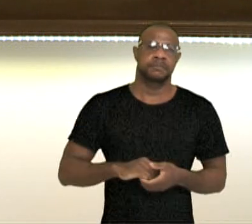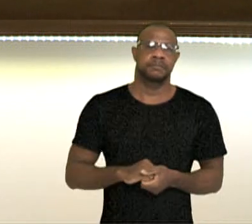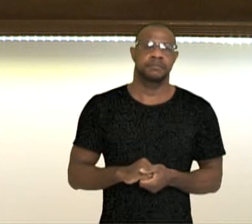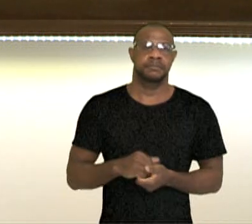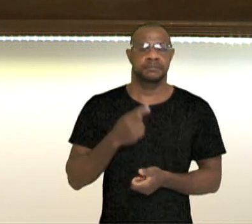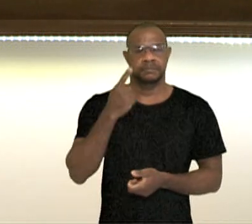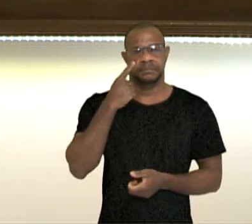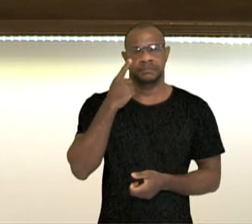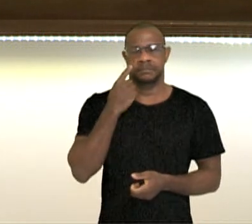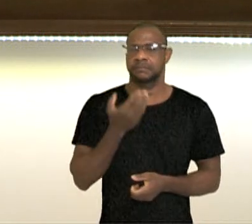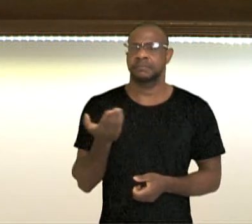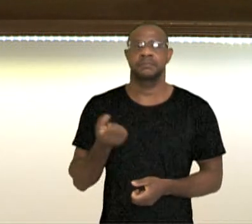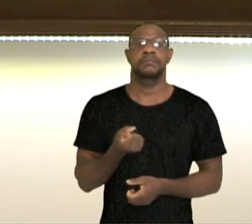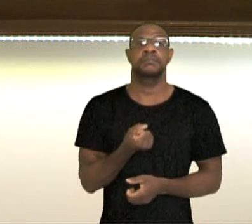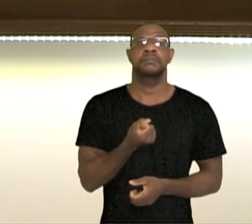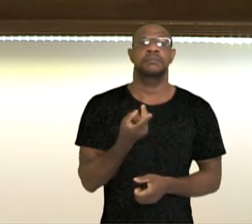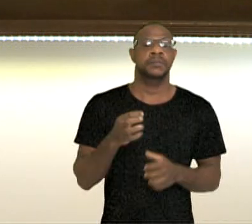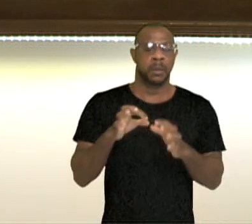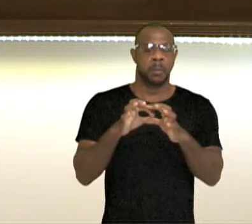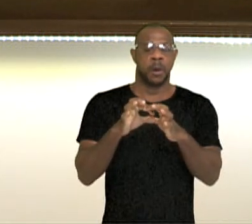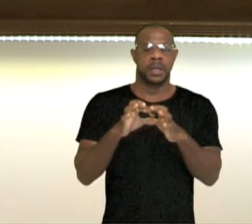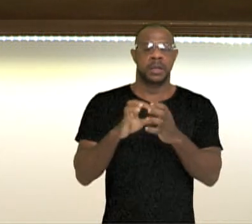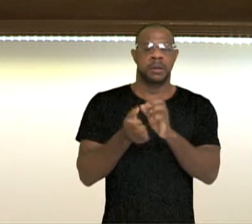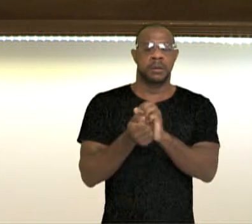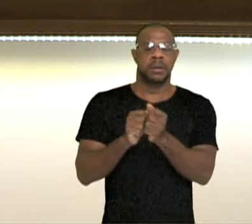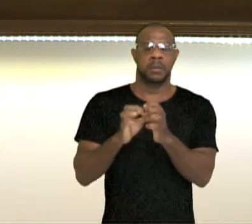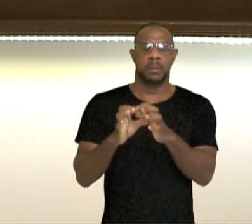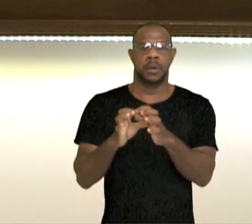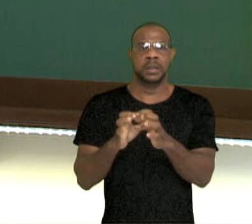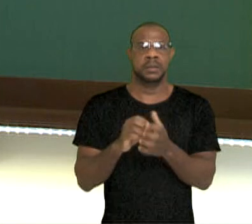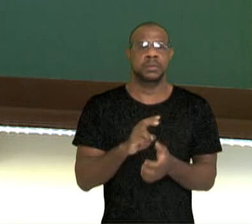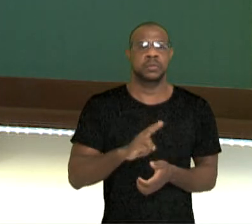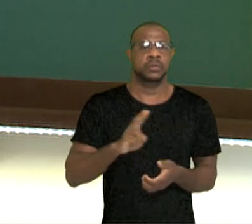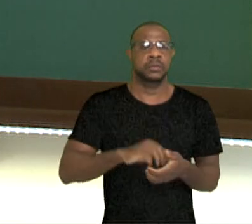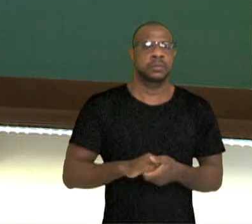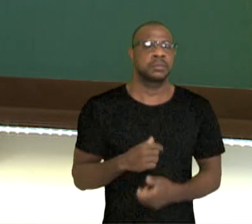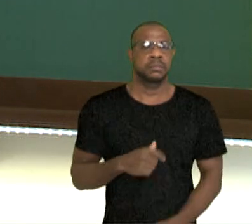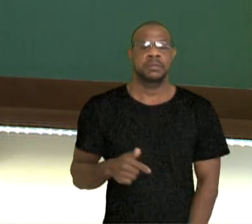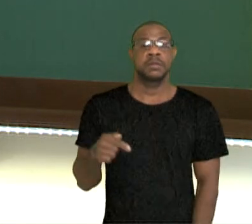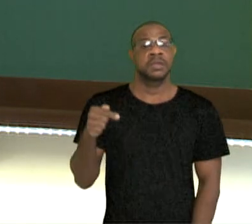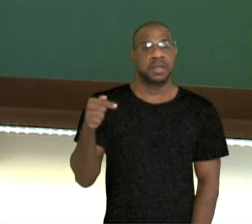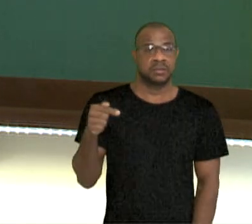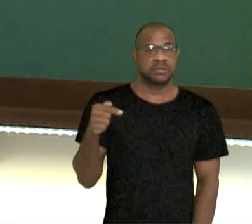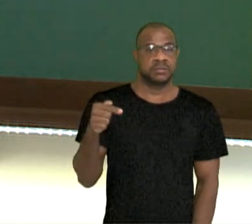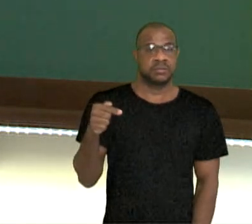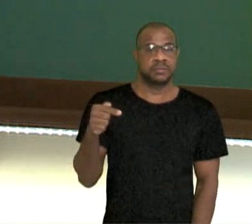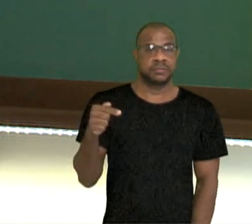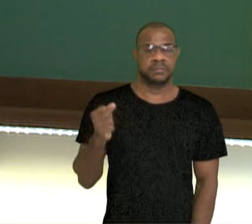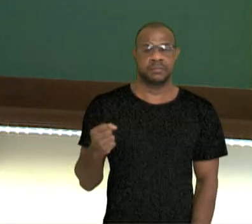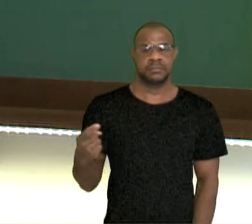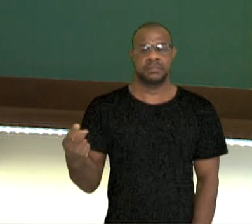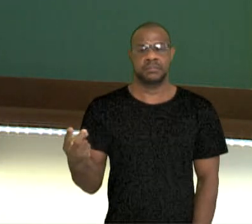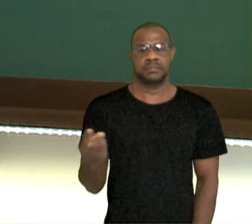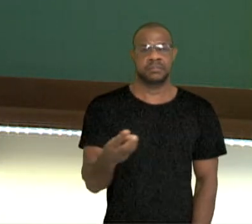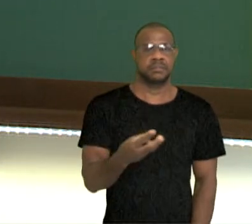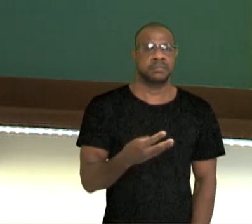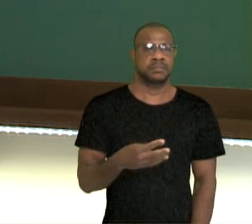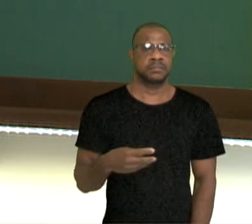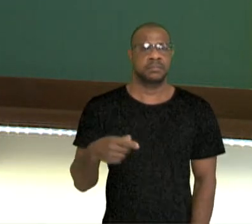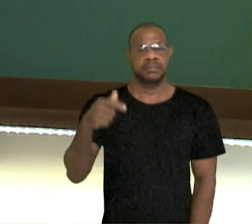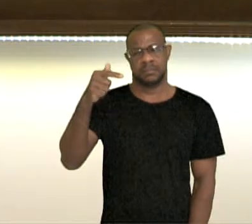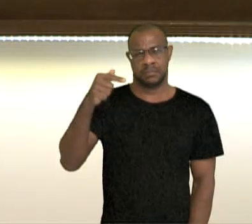lá contar? Quantas bolinhas ela usou? Então, ela usou 7 bolinhas, que faz